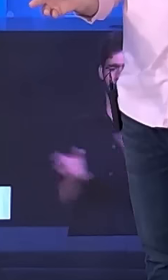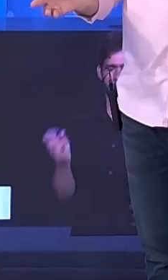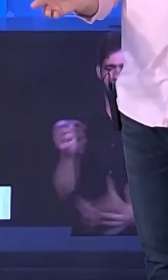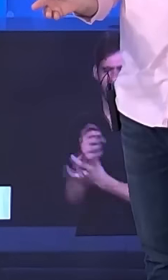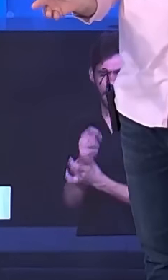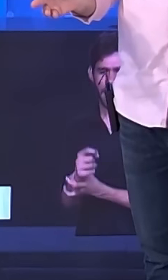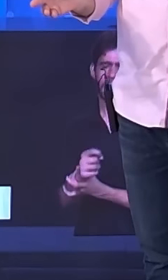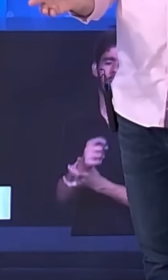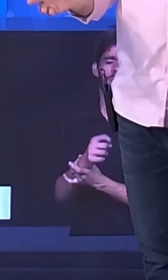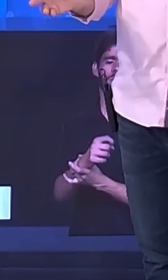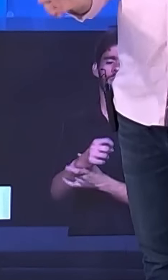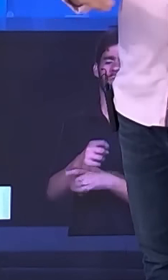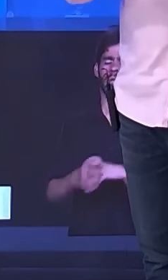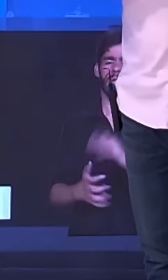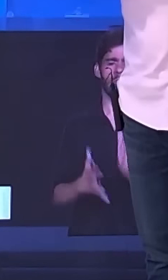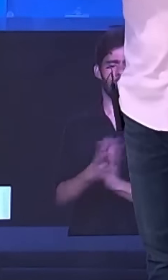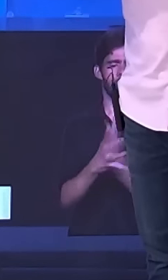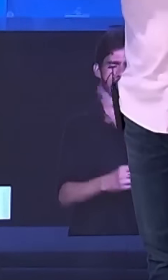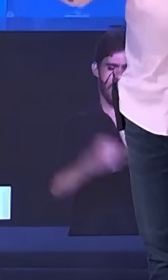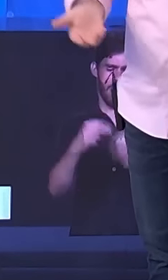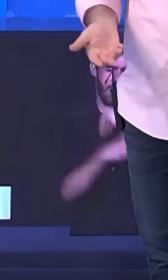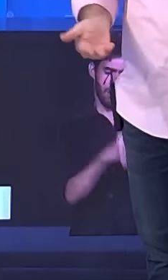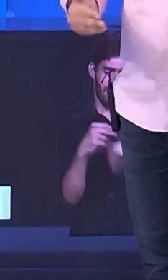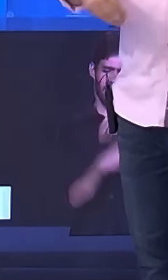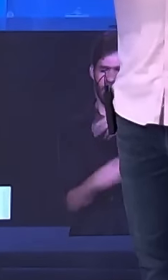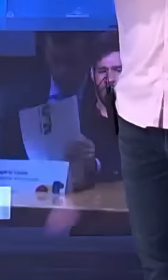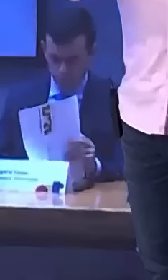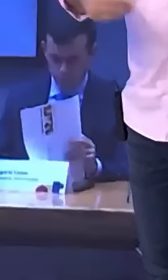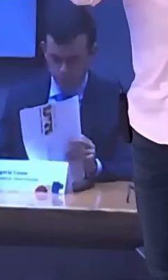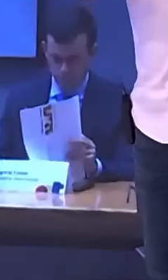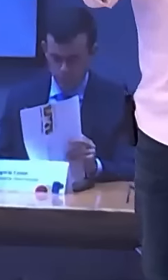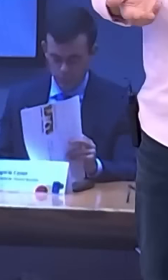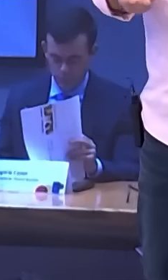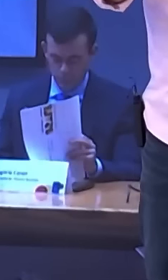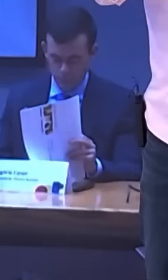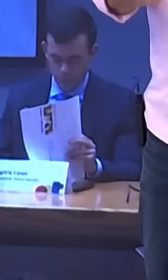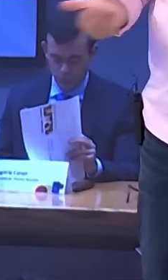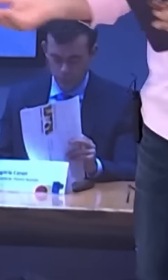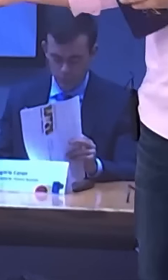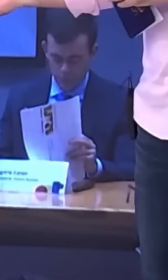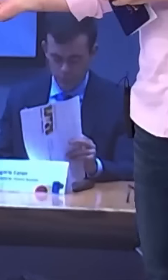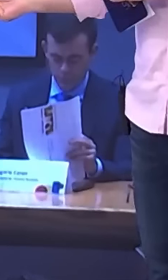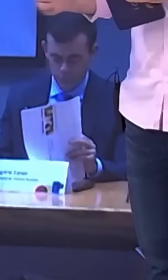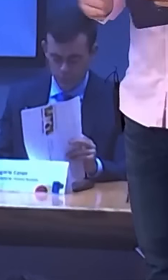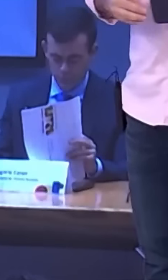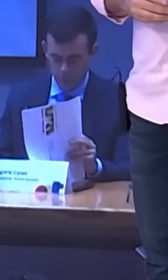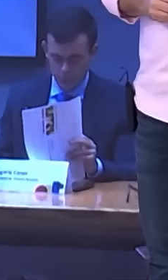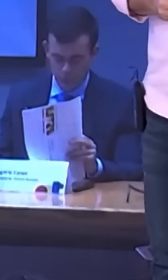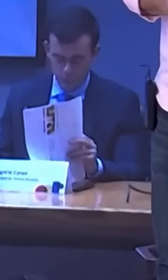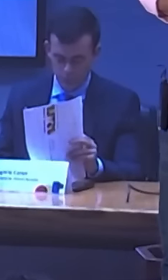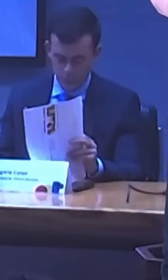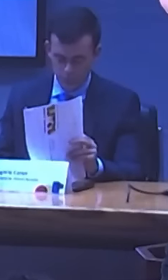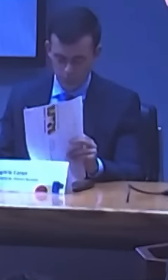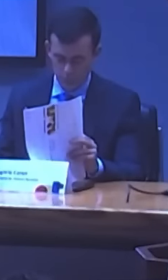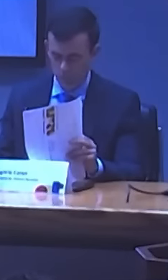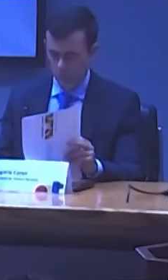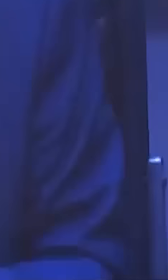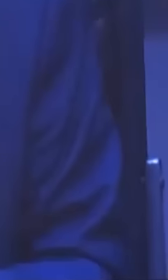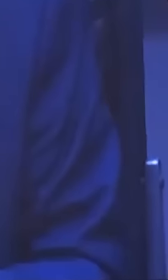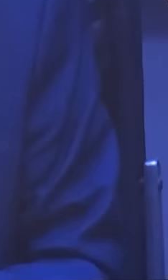ser avaliado né e acho que essa avaliação tá sendo feita e o Presidente da República admitiu na entrevista da semana passada ao